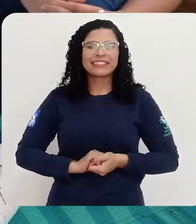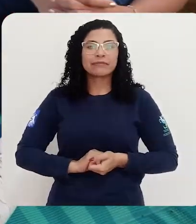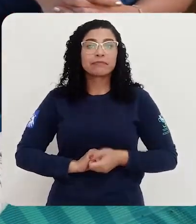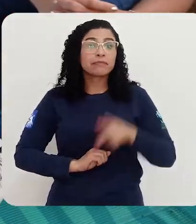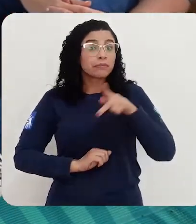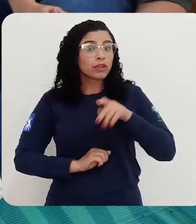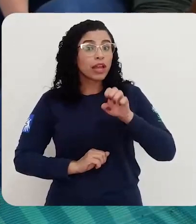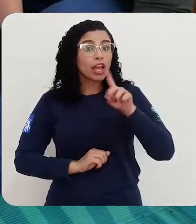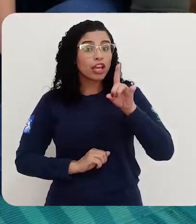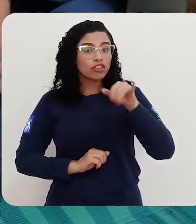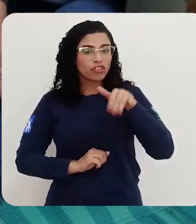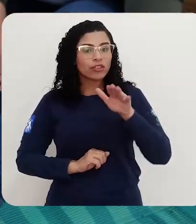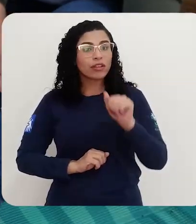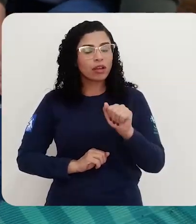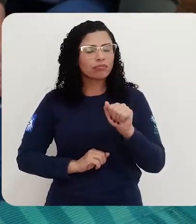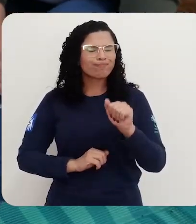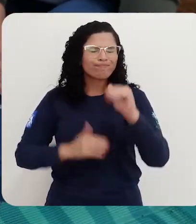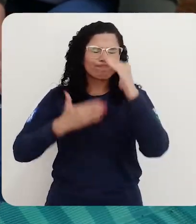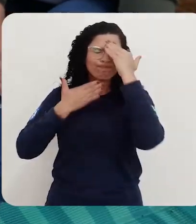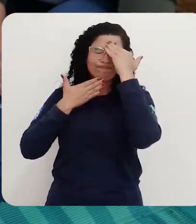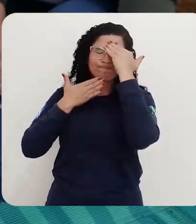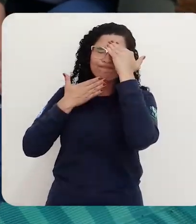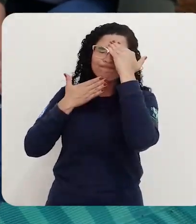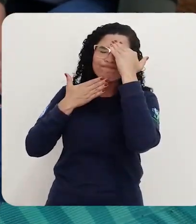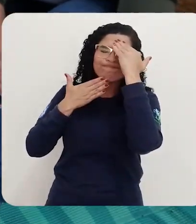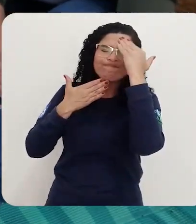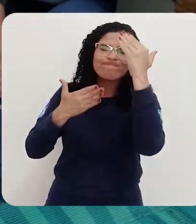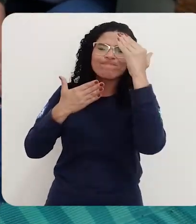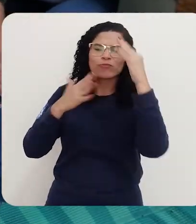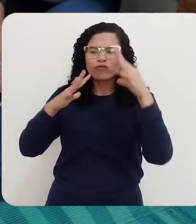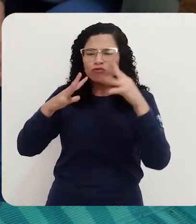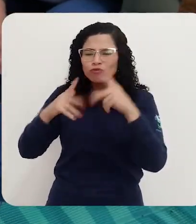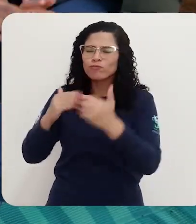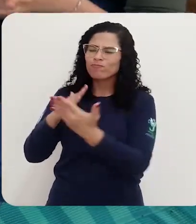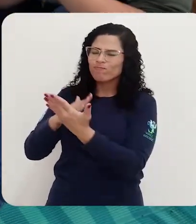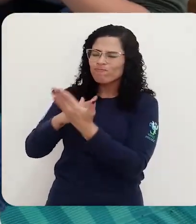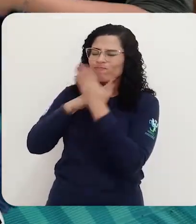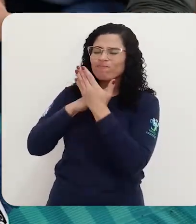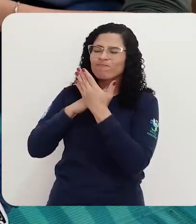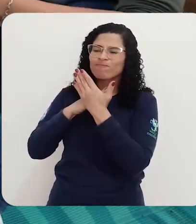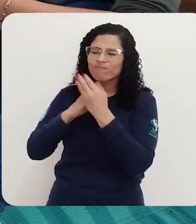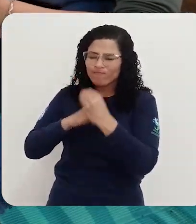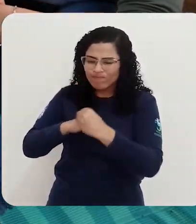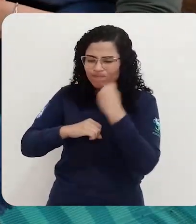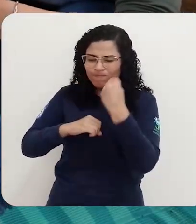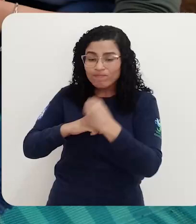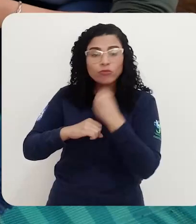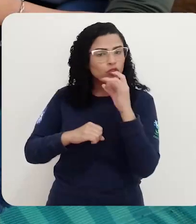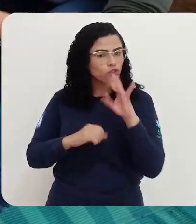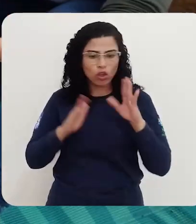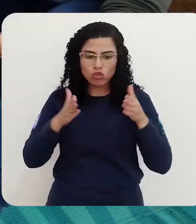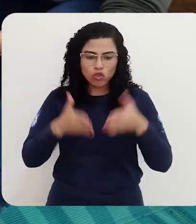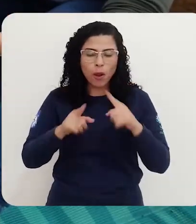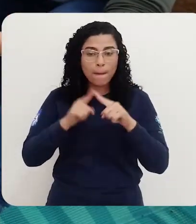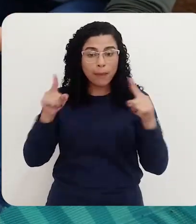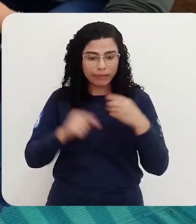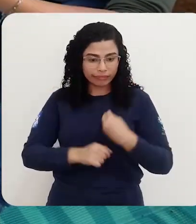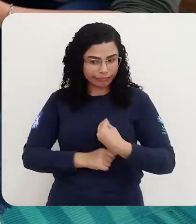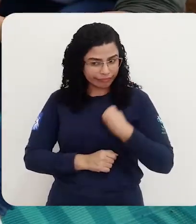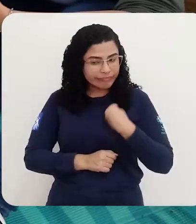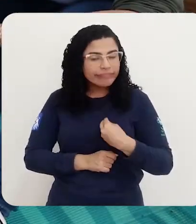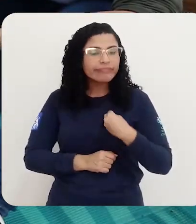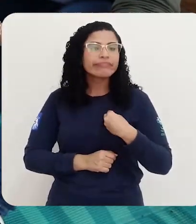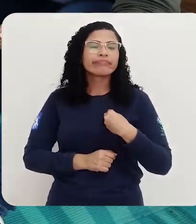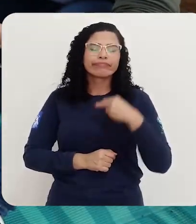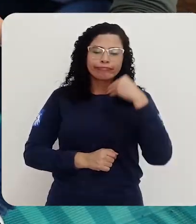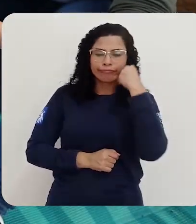Tá ok. Professora Edna, eu queria te agradecer muito por toda a contribuição que você nos trouxe, não só do jogo, mas